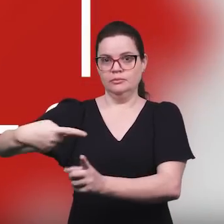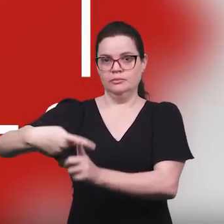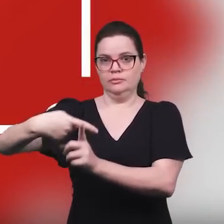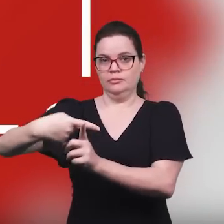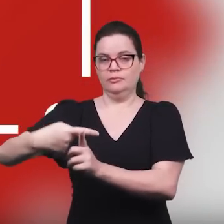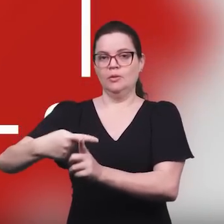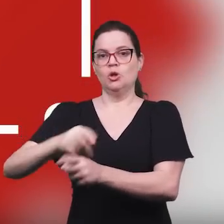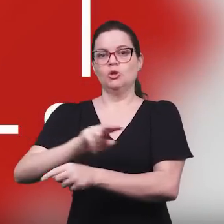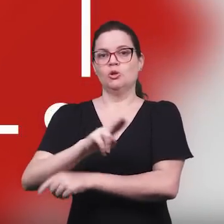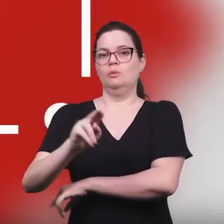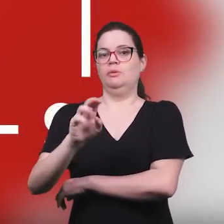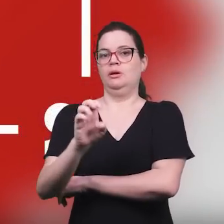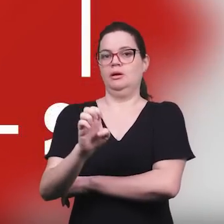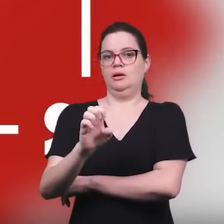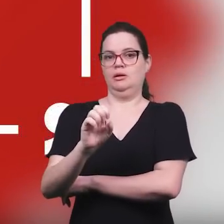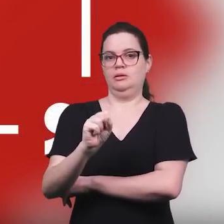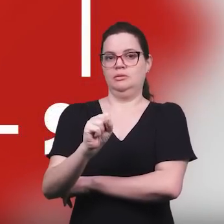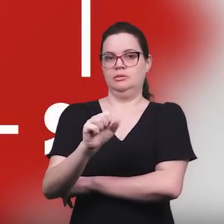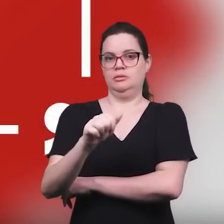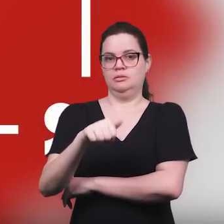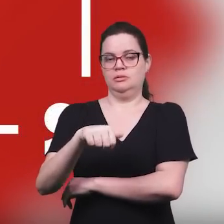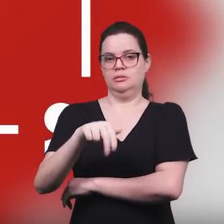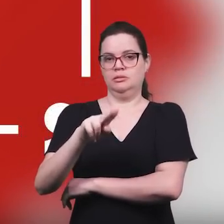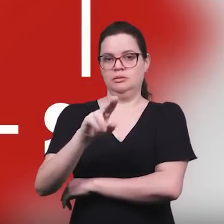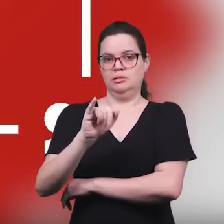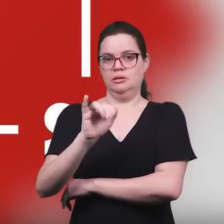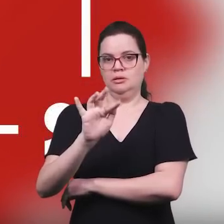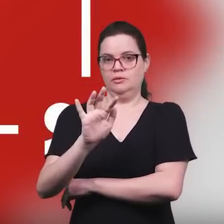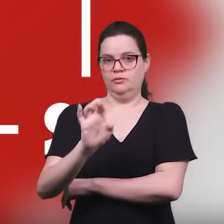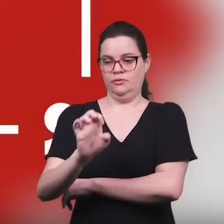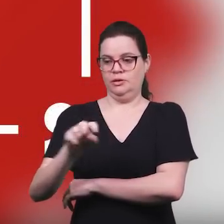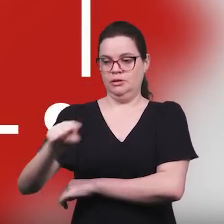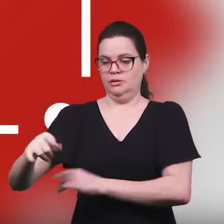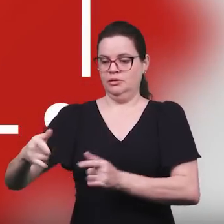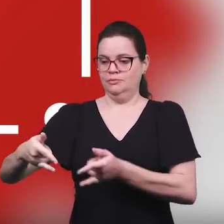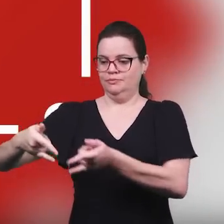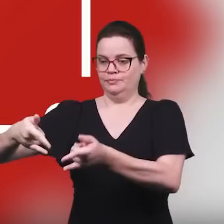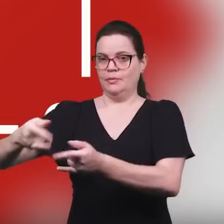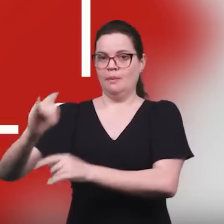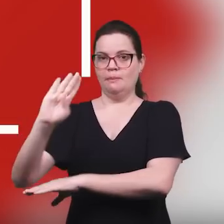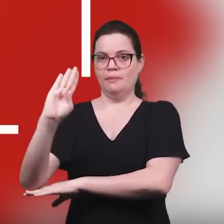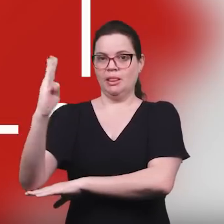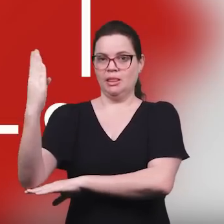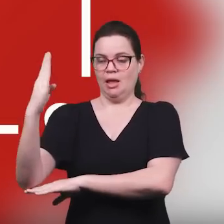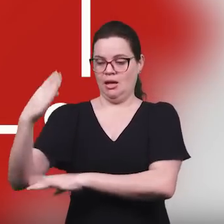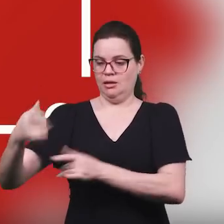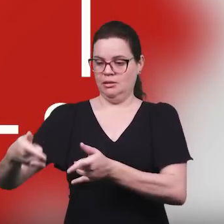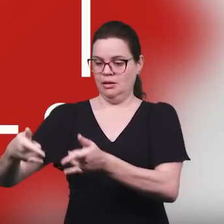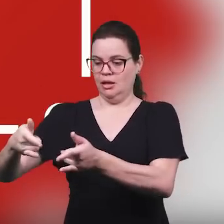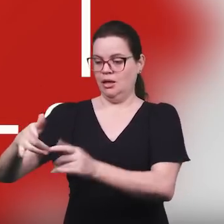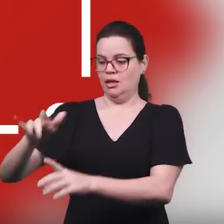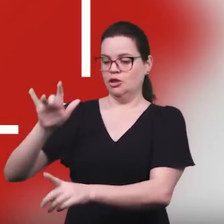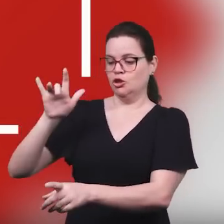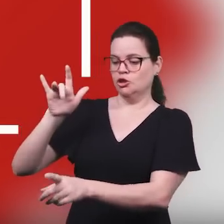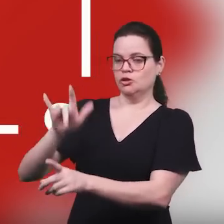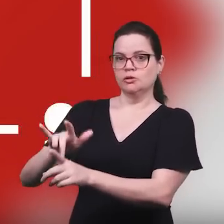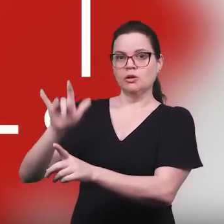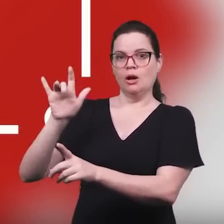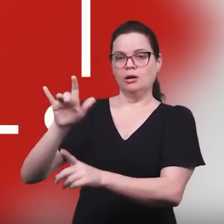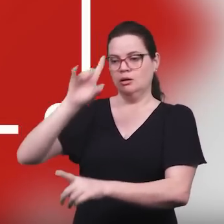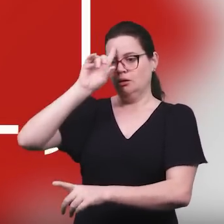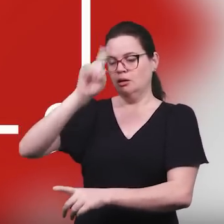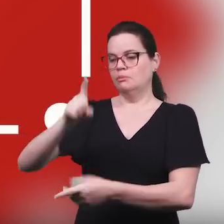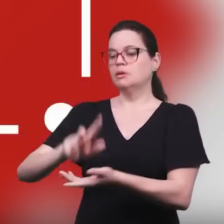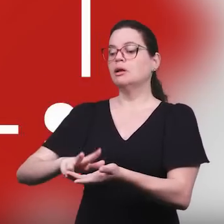esquife do jovem e dá uma ordem ao jovem para que ele se levante imediatamente.